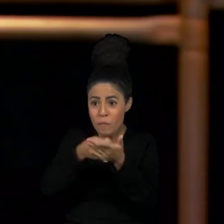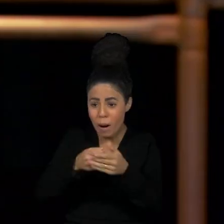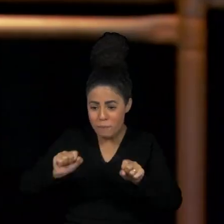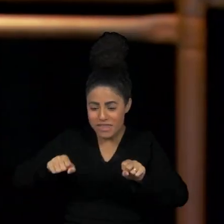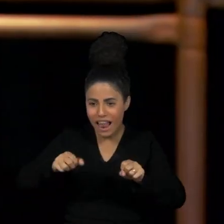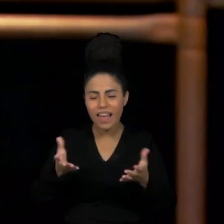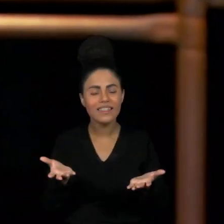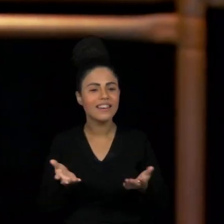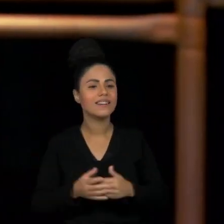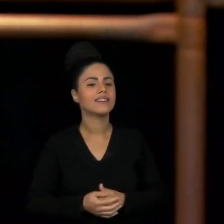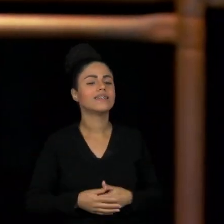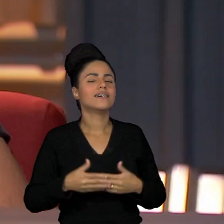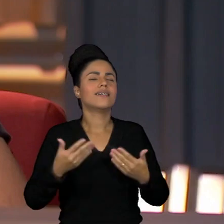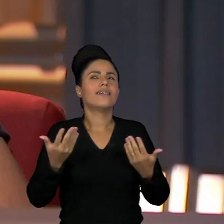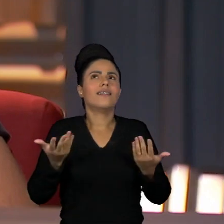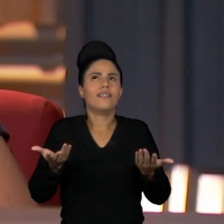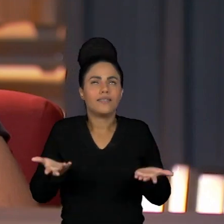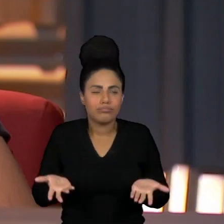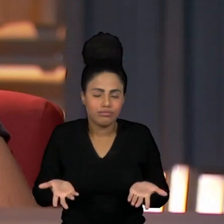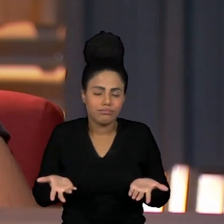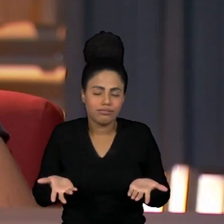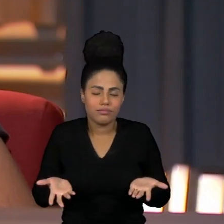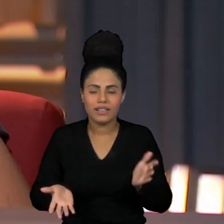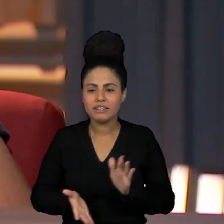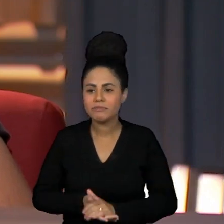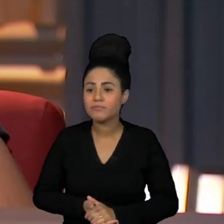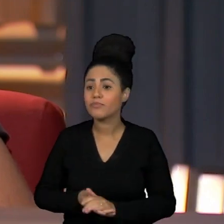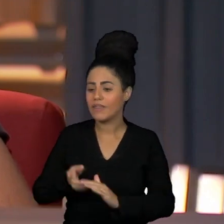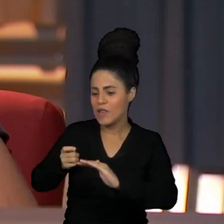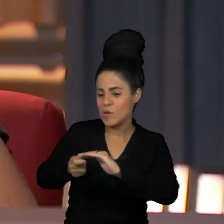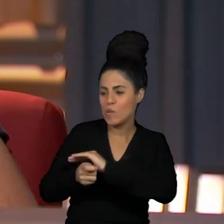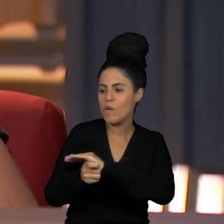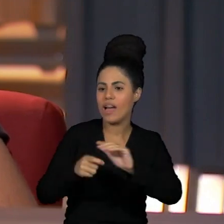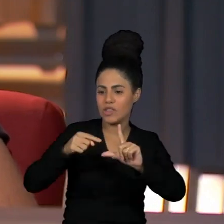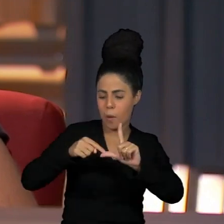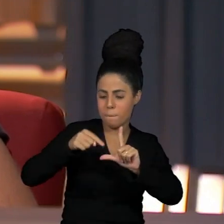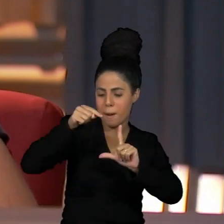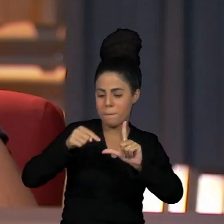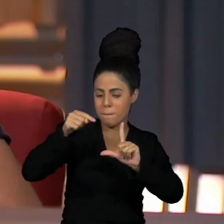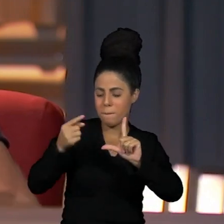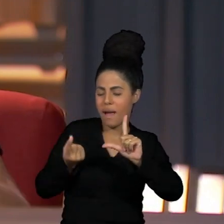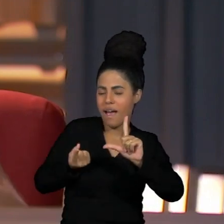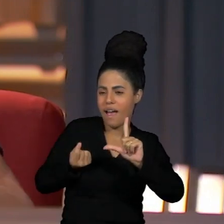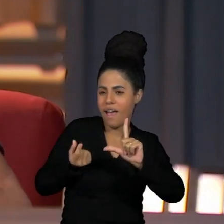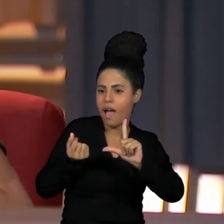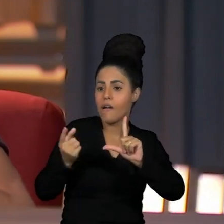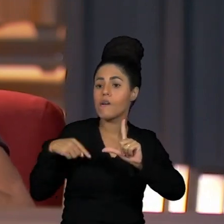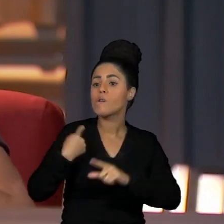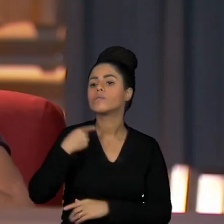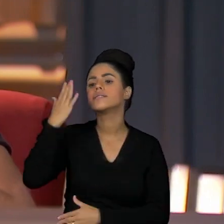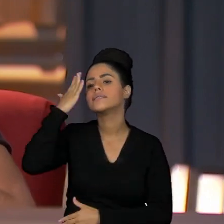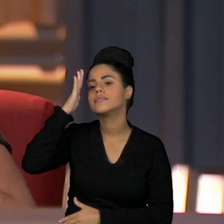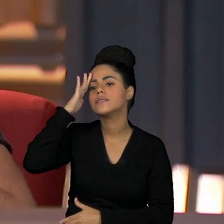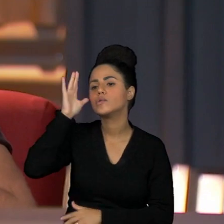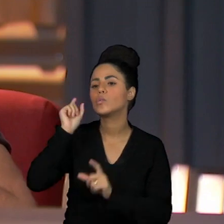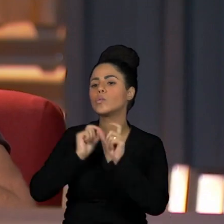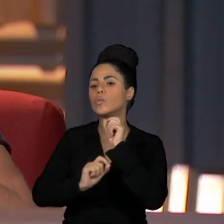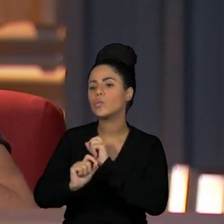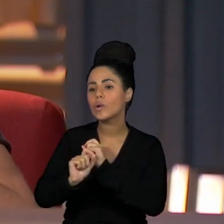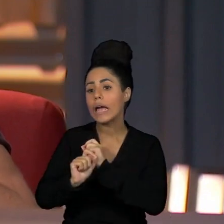Não é assim que tem que ser, né? Não, quando a gente fala sobre investimento em bolsa, primeiro a gente tem que entender que é um investimento muito mais